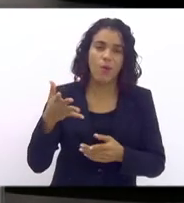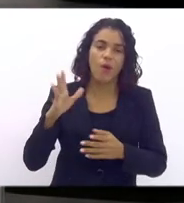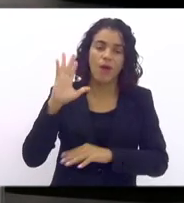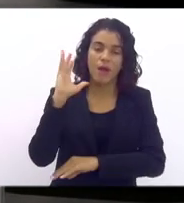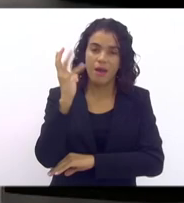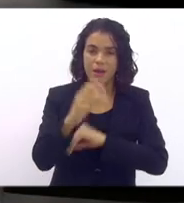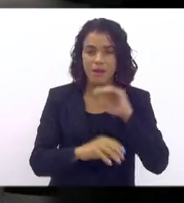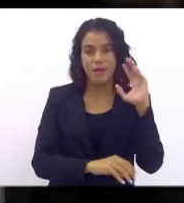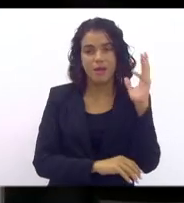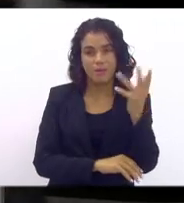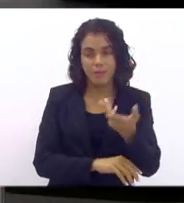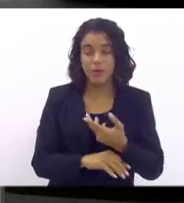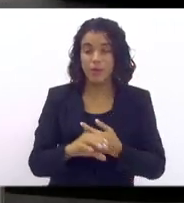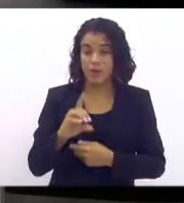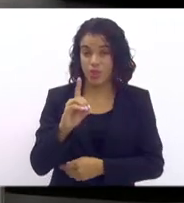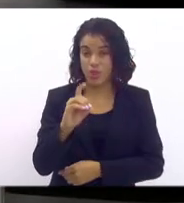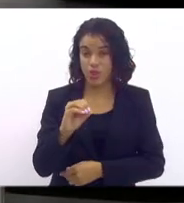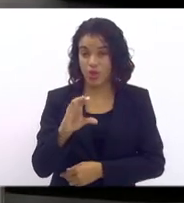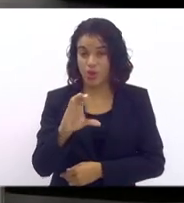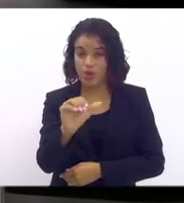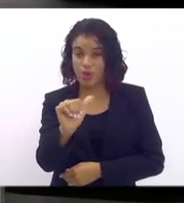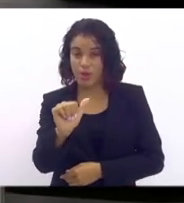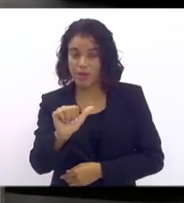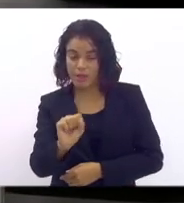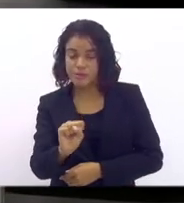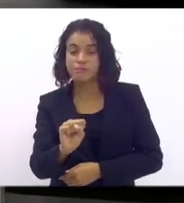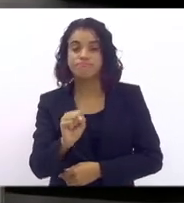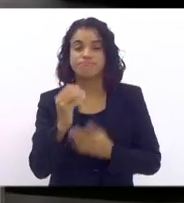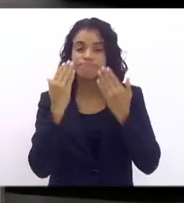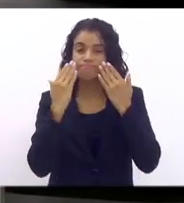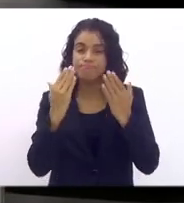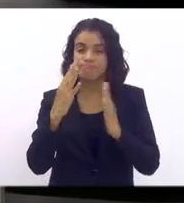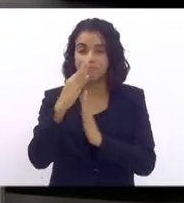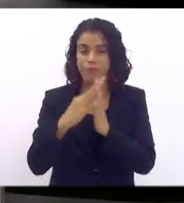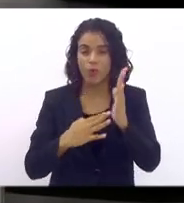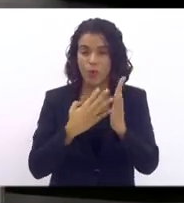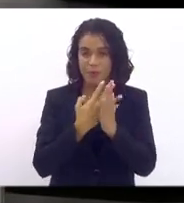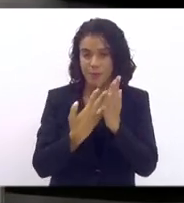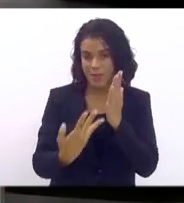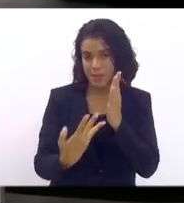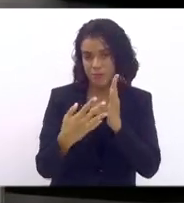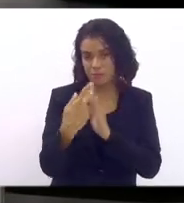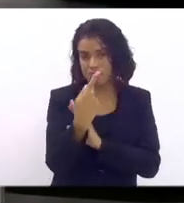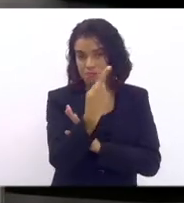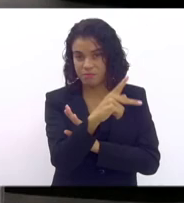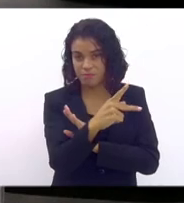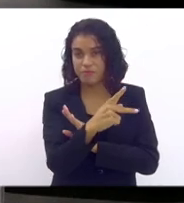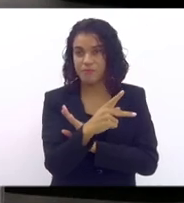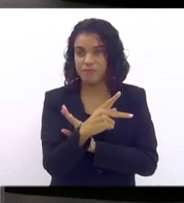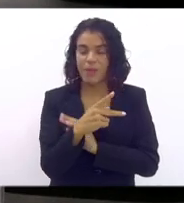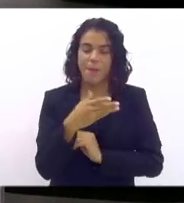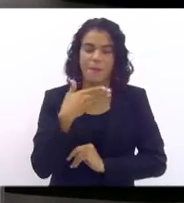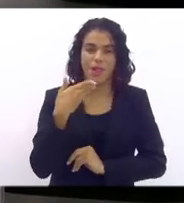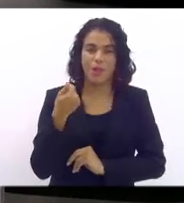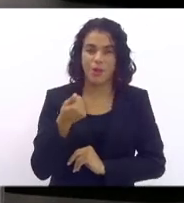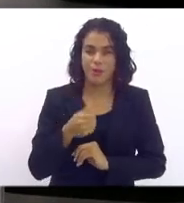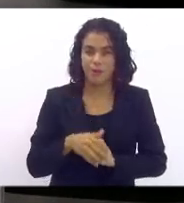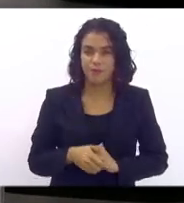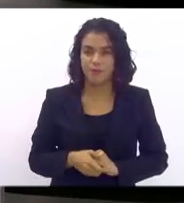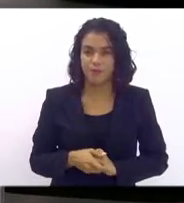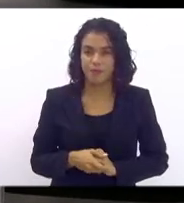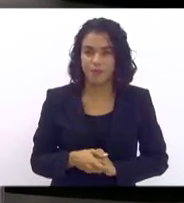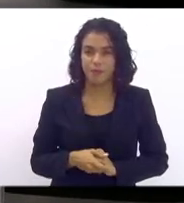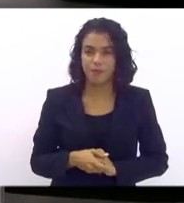o próprio plano de emergência deles que ele já tem autorizado foi agora Ah bem melhor que